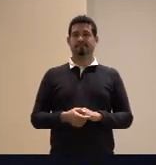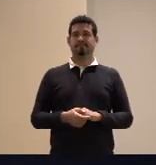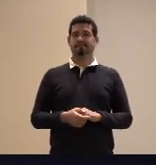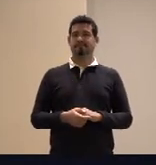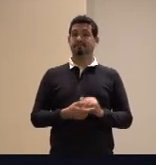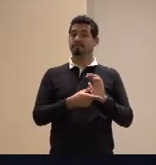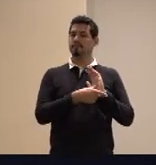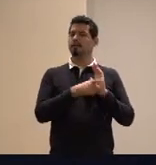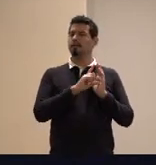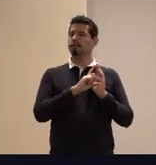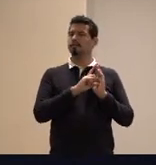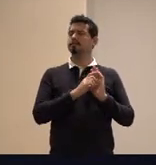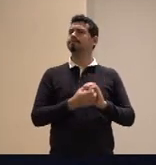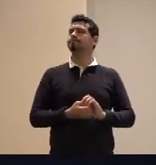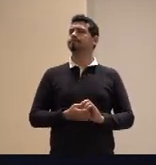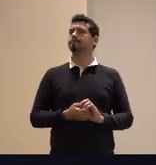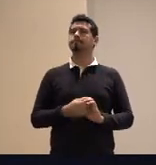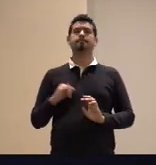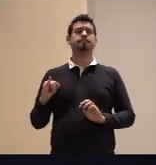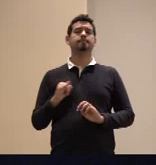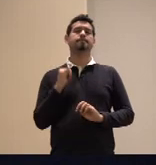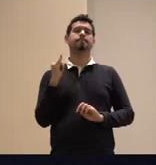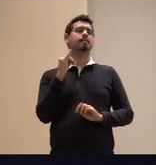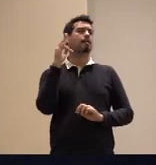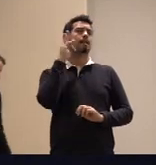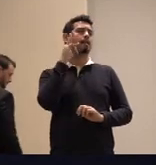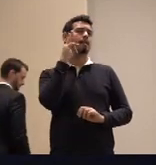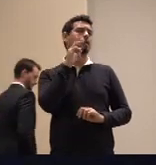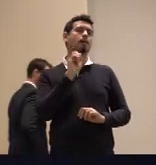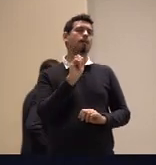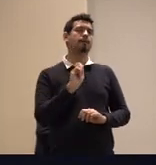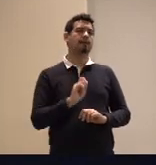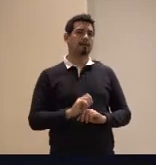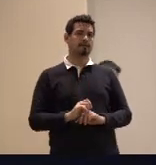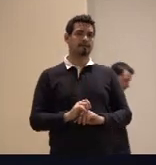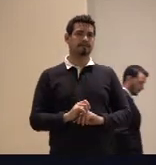Antes de tudo, eu queria só lembrar que